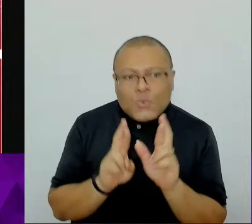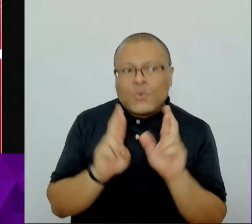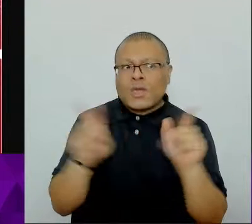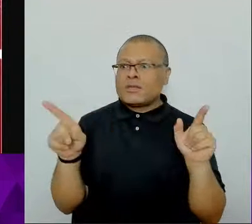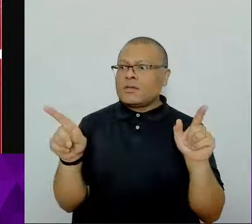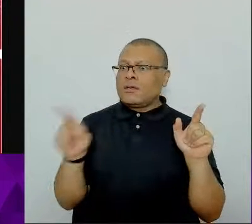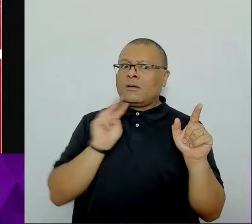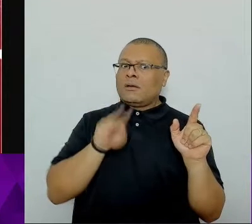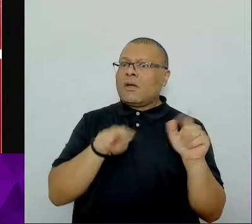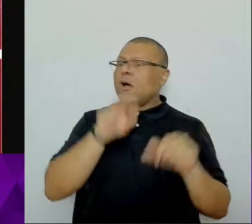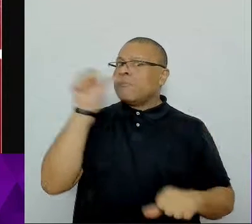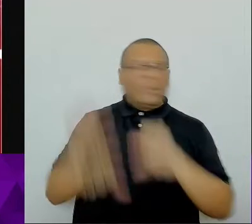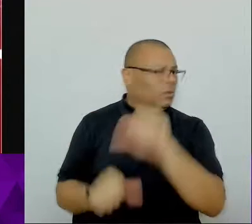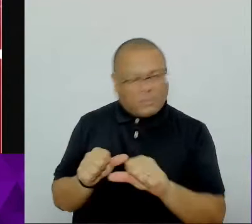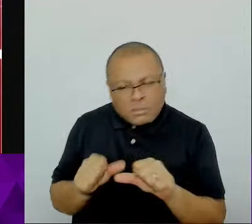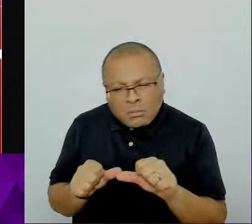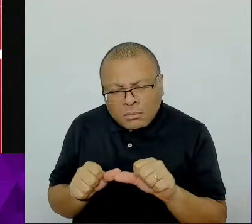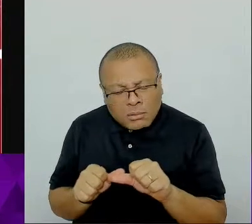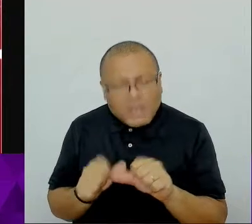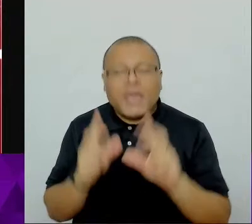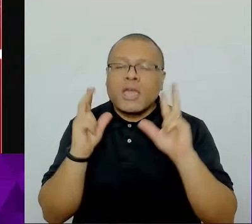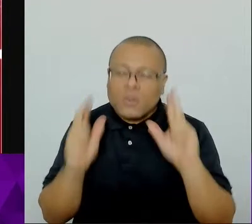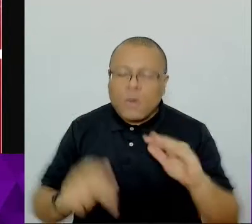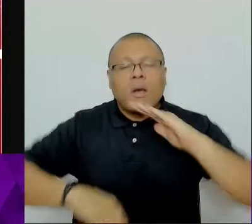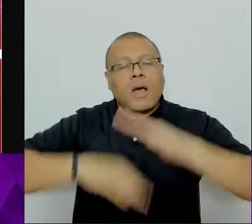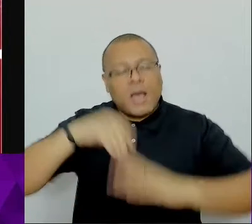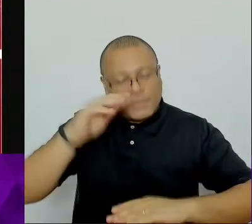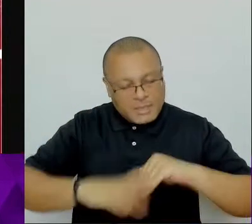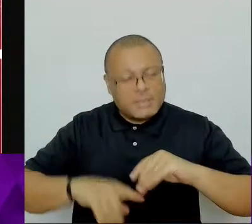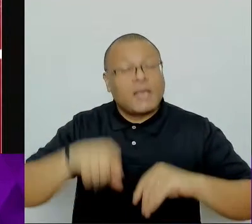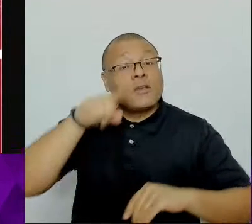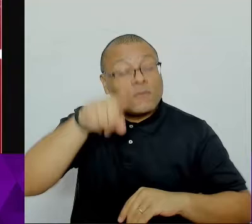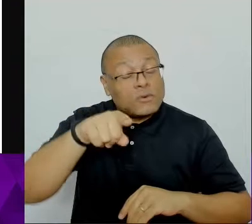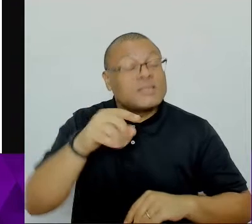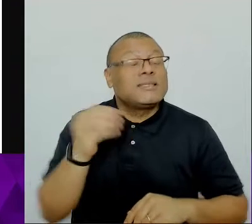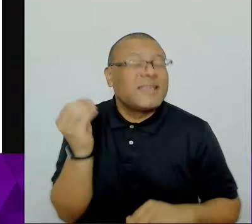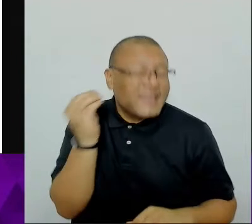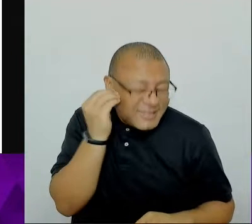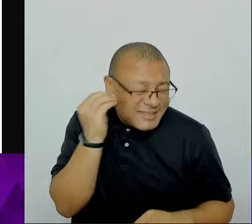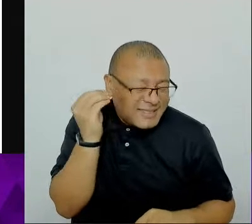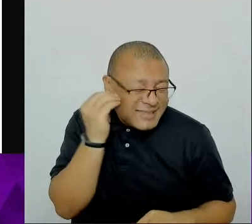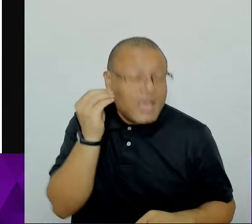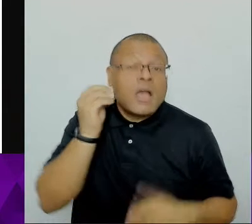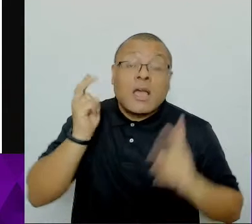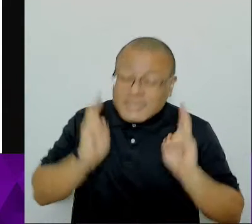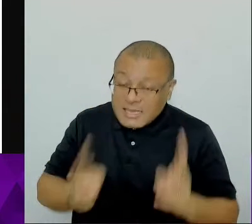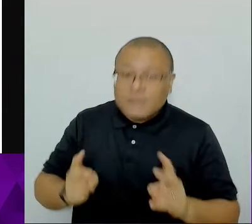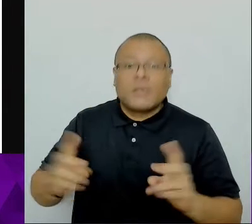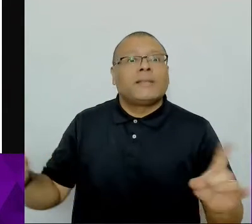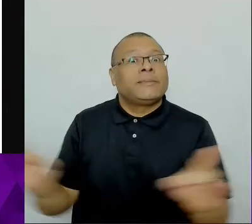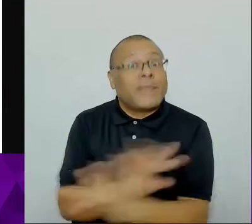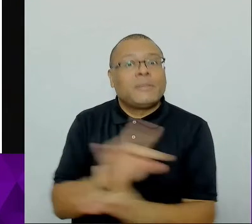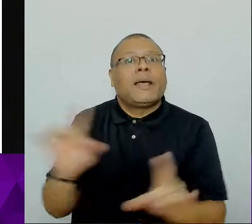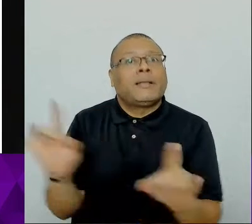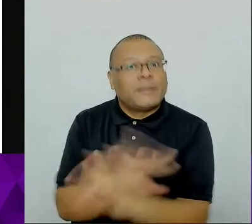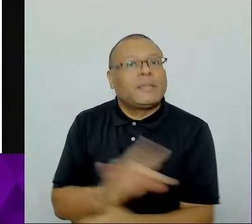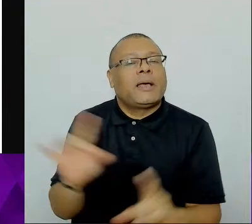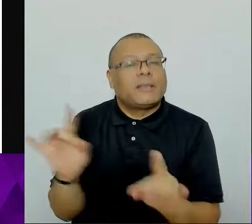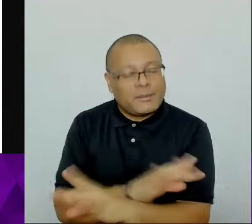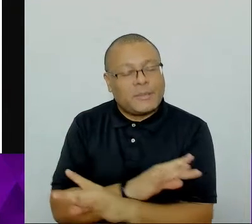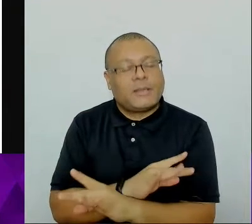com vocês hoje, a primeira é essa, que é você ser um expert em entrega, em finalizar as coisas. A segunda